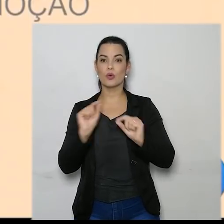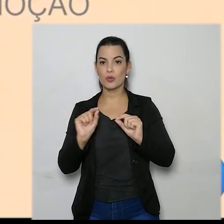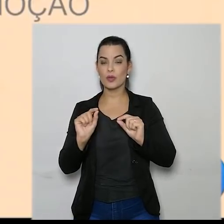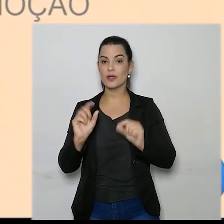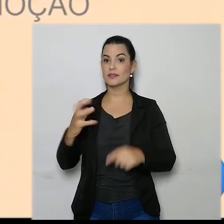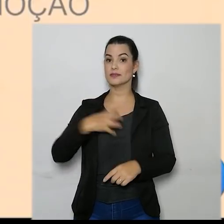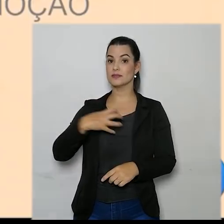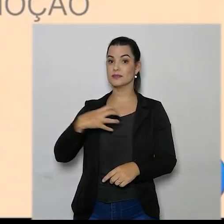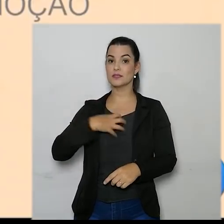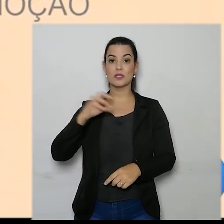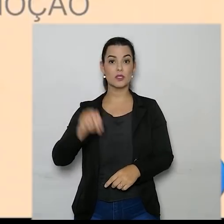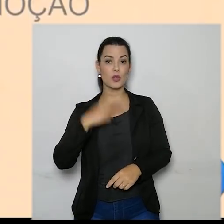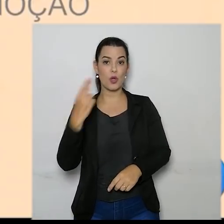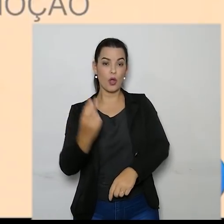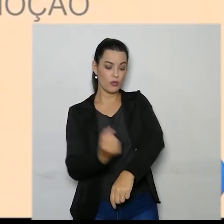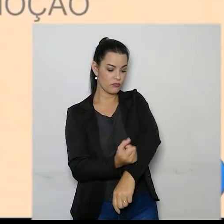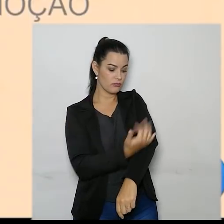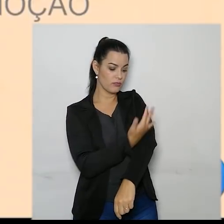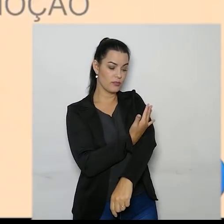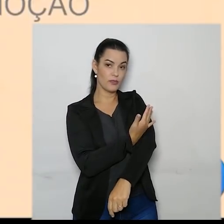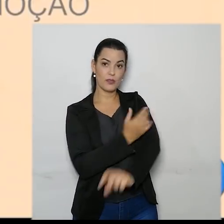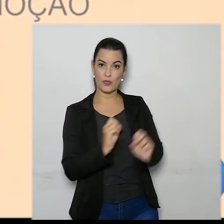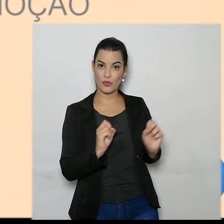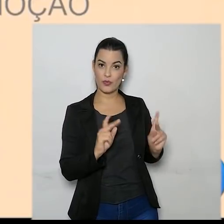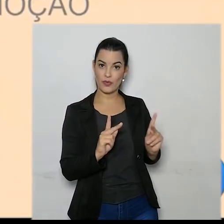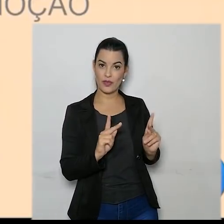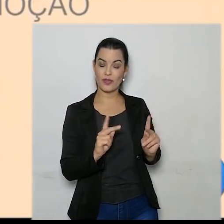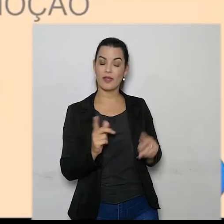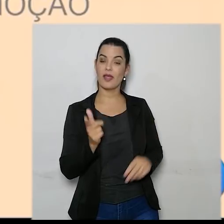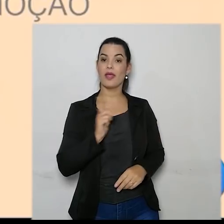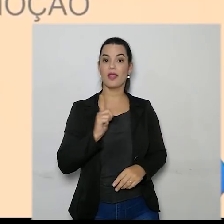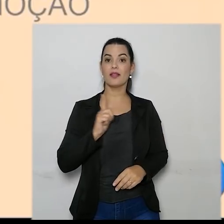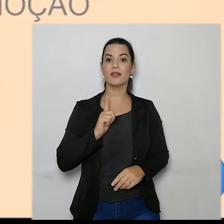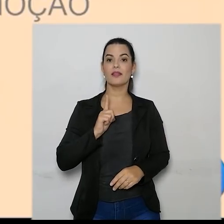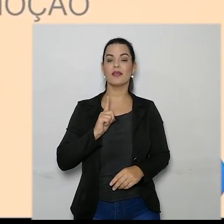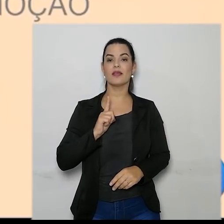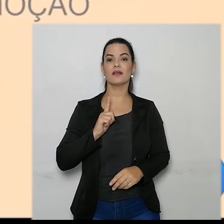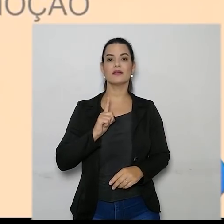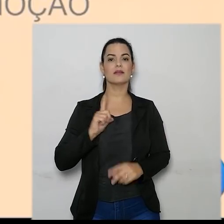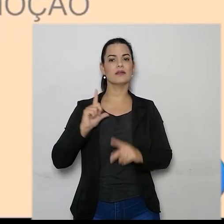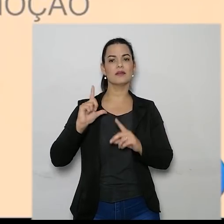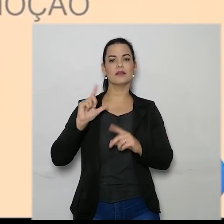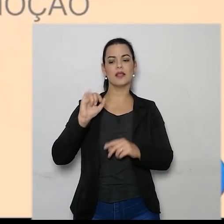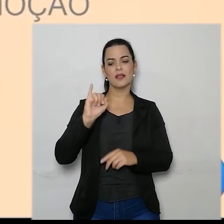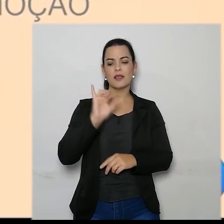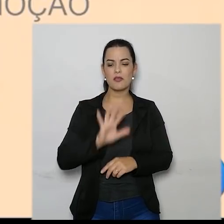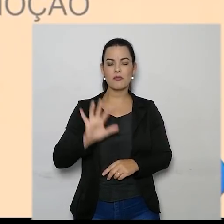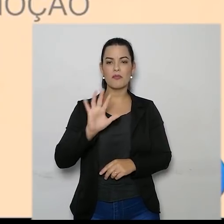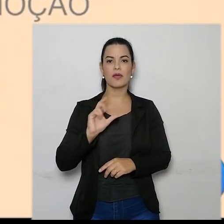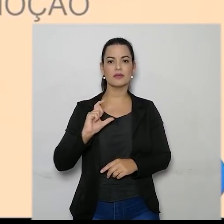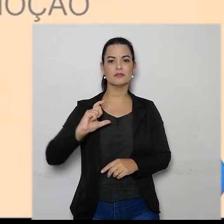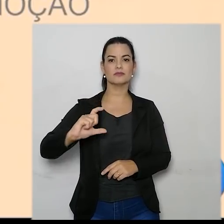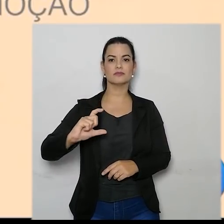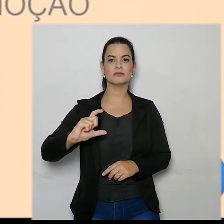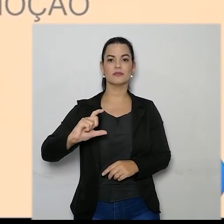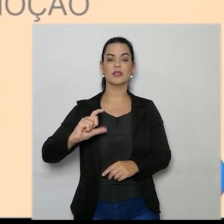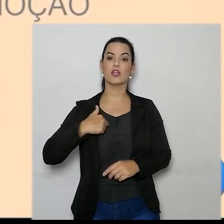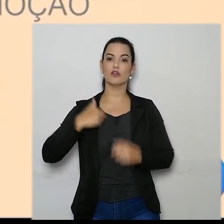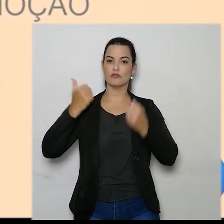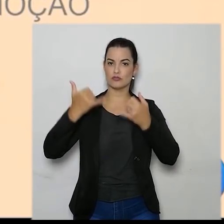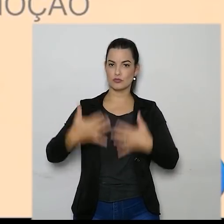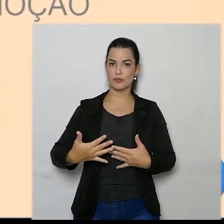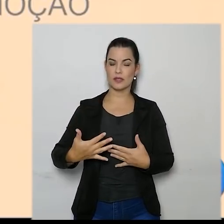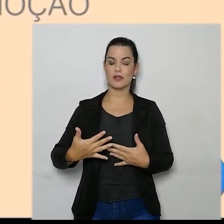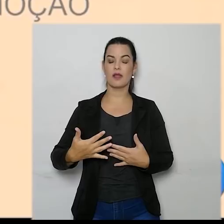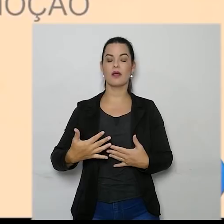emoção, tá bom? Então tem algumas imagens que eu vou explicar para vocês qual foi a intenção